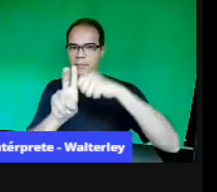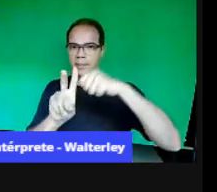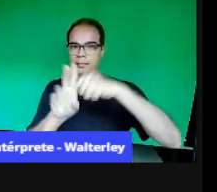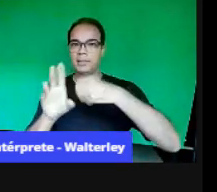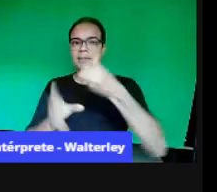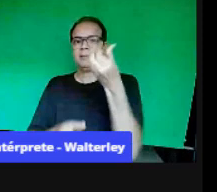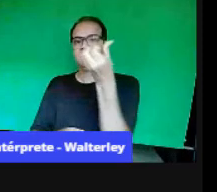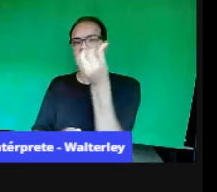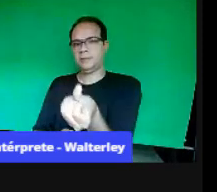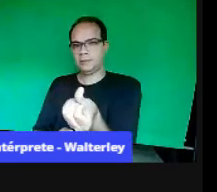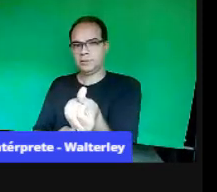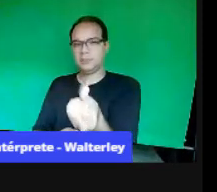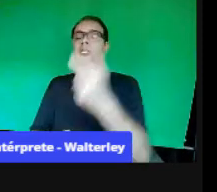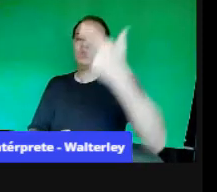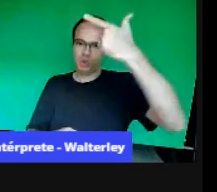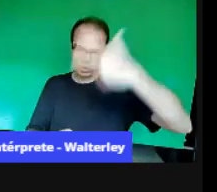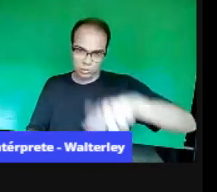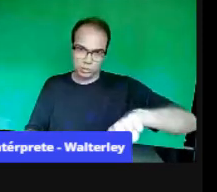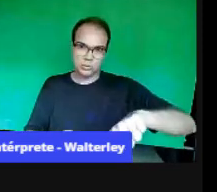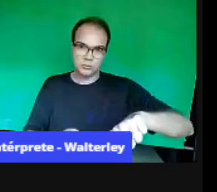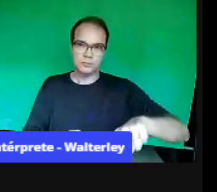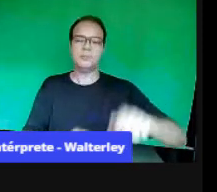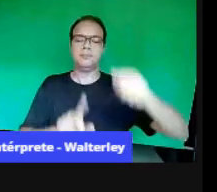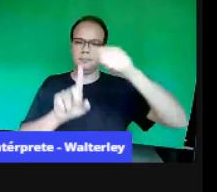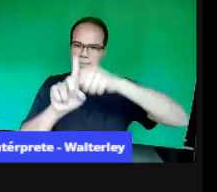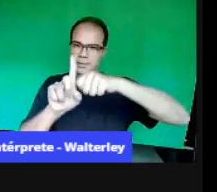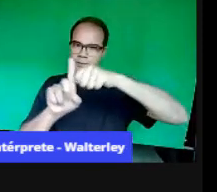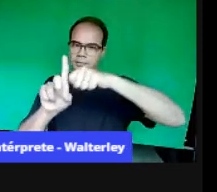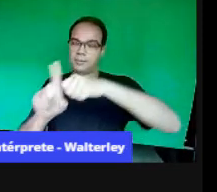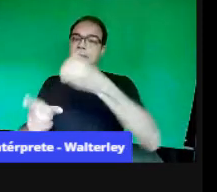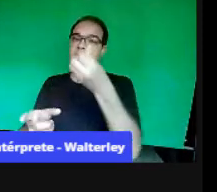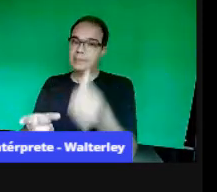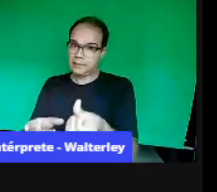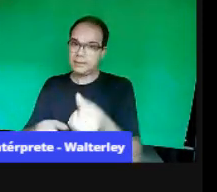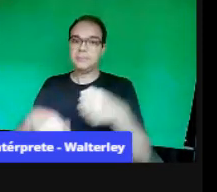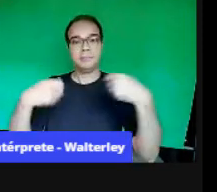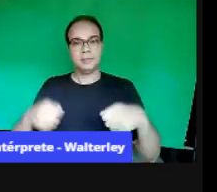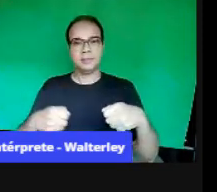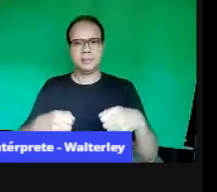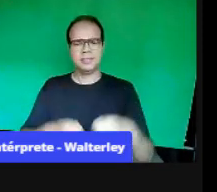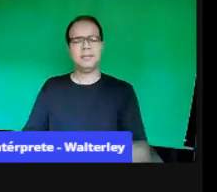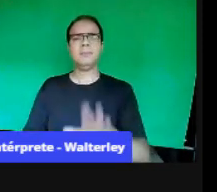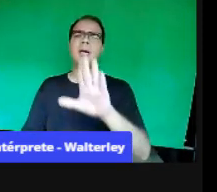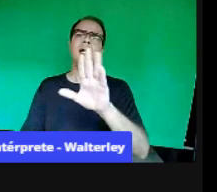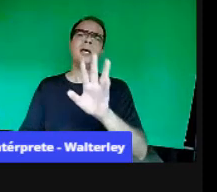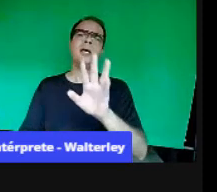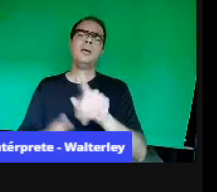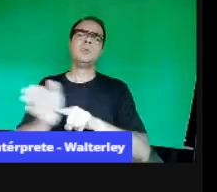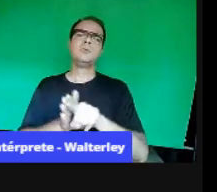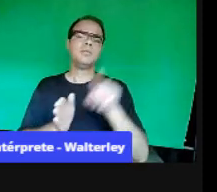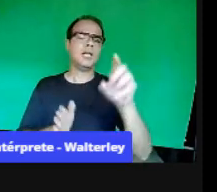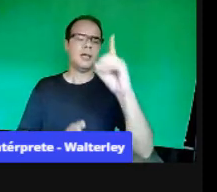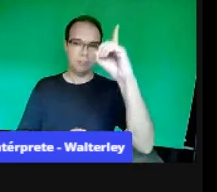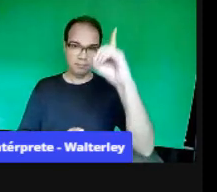Mari, nós temos aí uma questão de déficit cognitivo nessas crianças com deficiência.